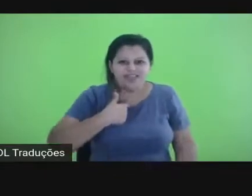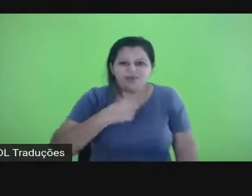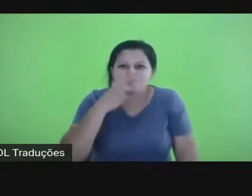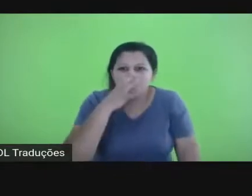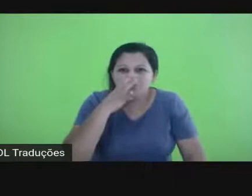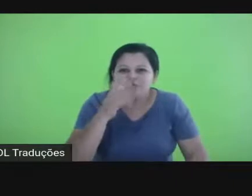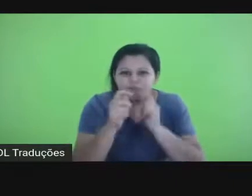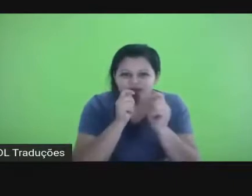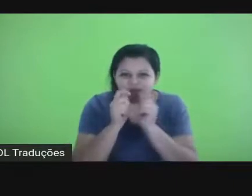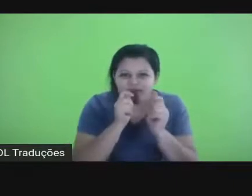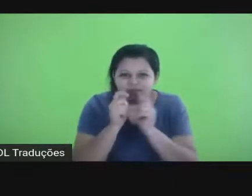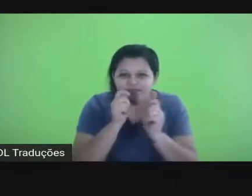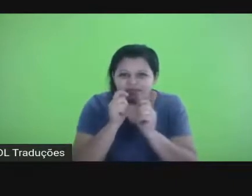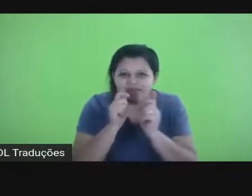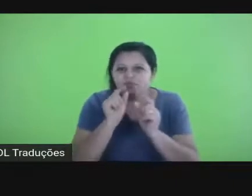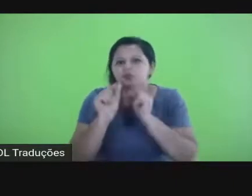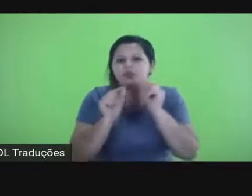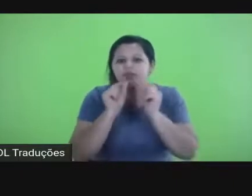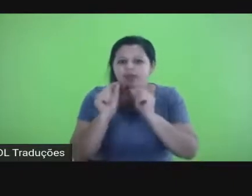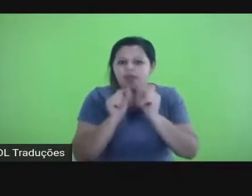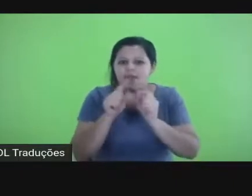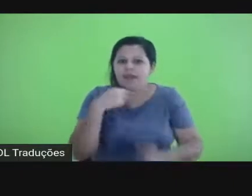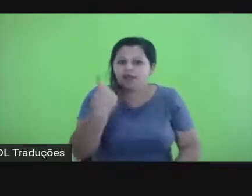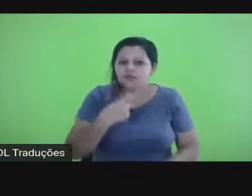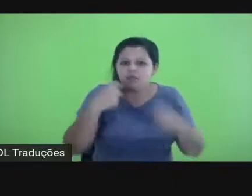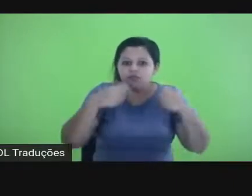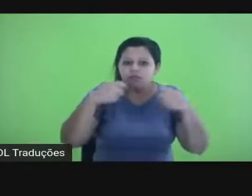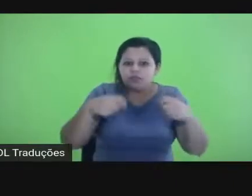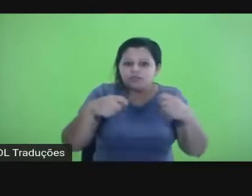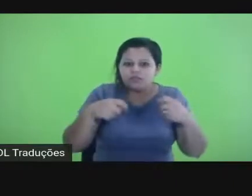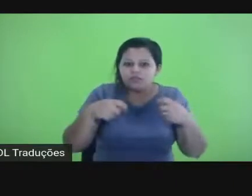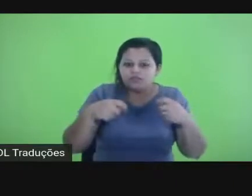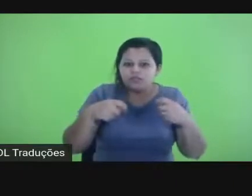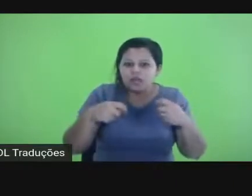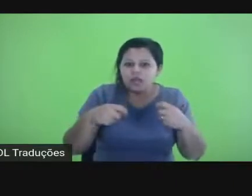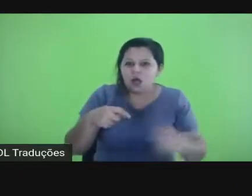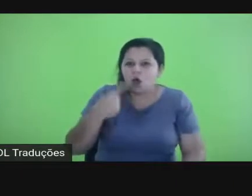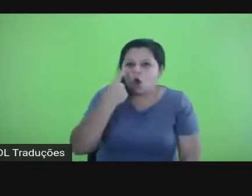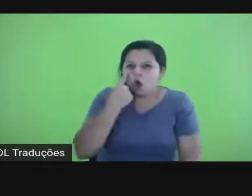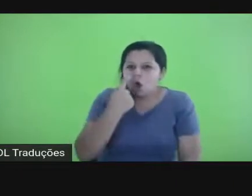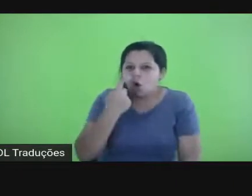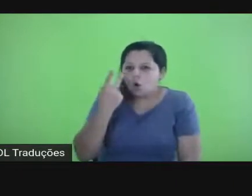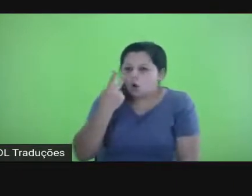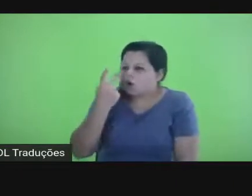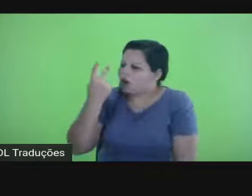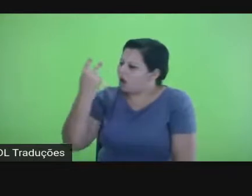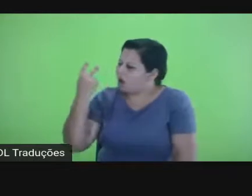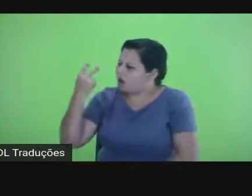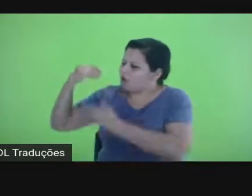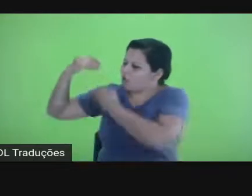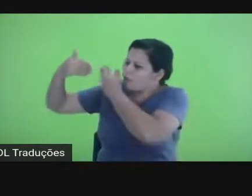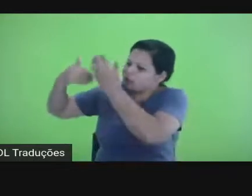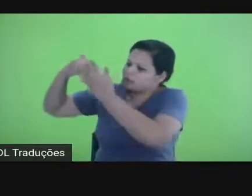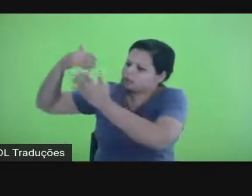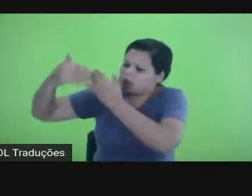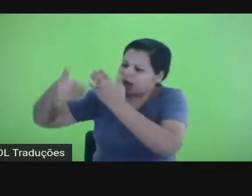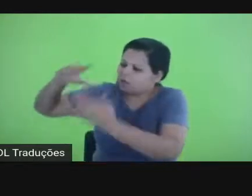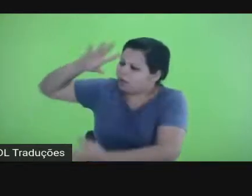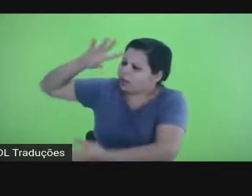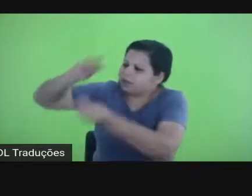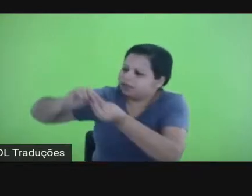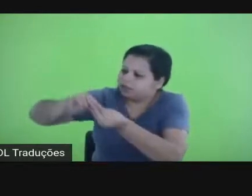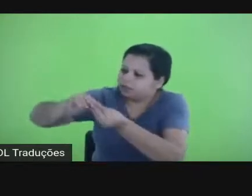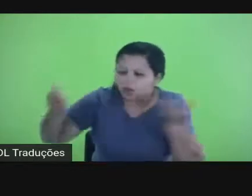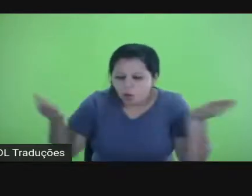Eu sempre pensei o seguinte, a gente tem que olhar o passado para compreender o presente. Ele tem uma visão um pouco diferente, ele fala que a gente tem que olhar o presente